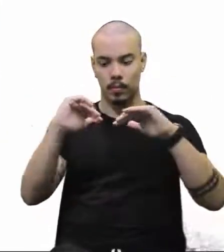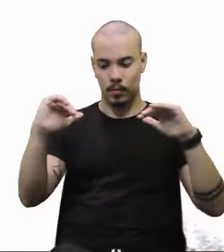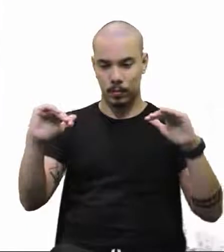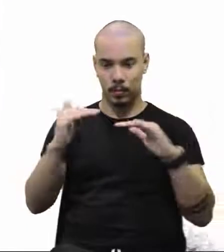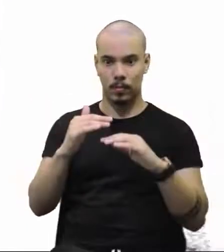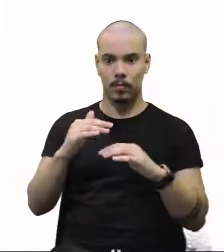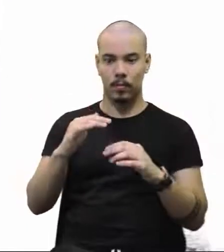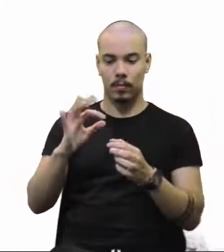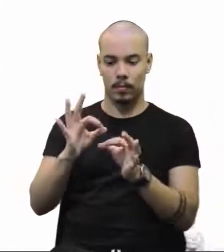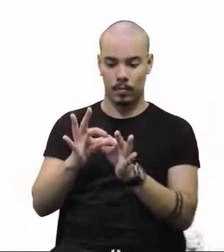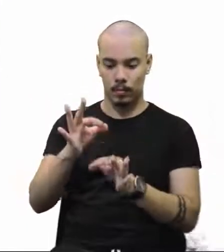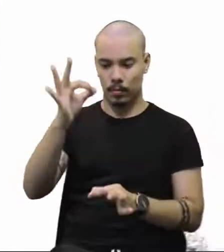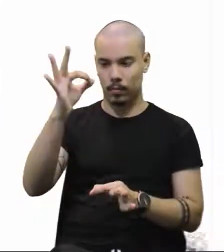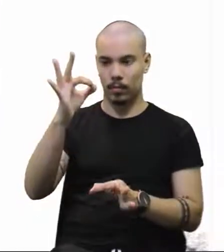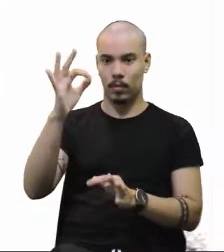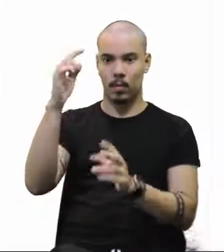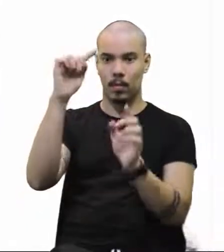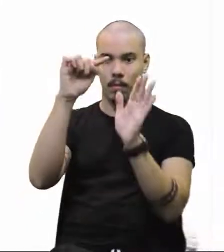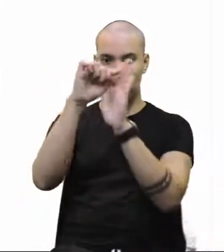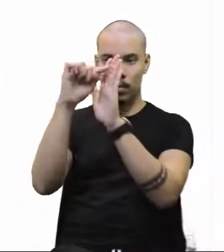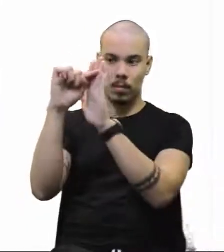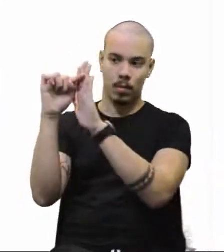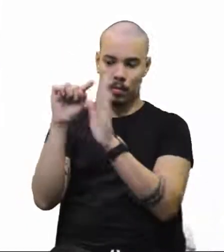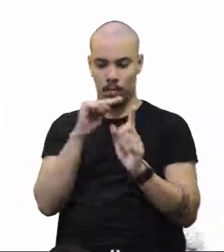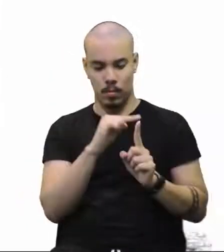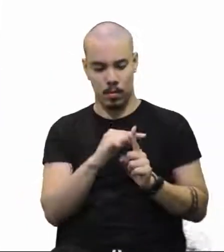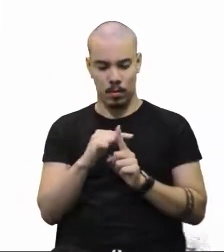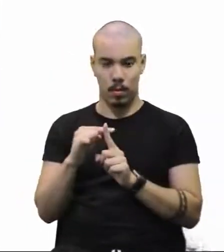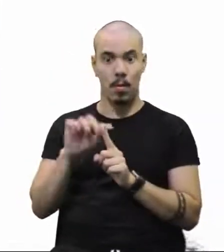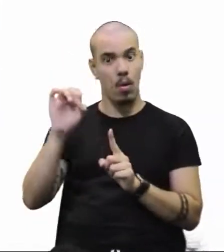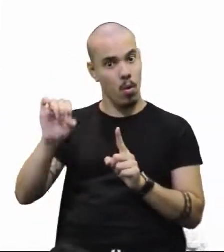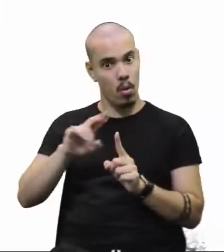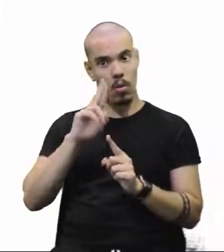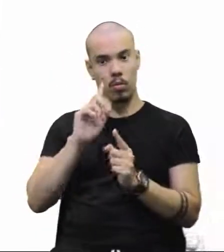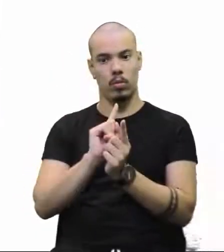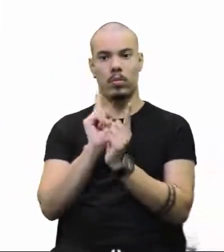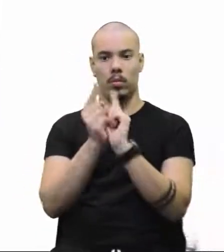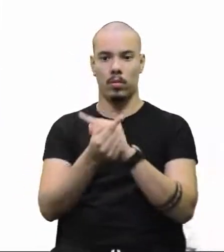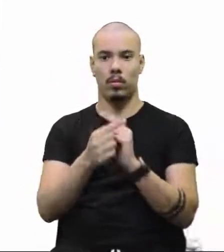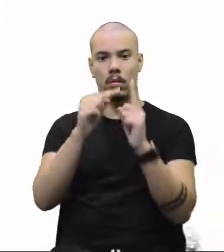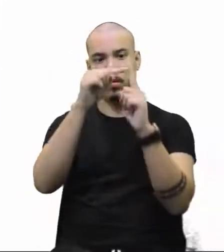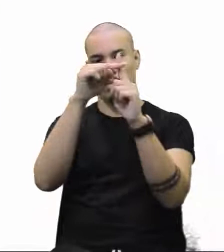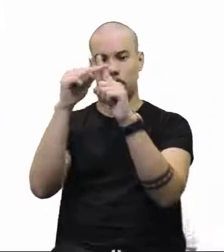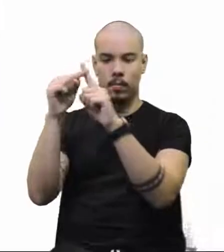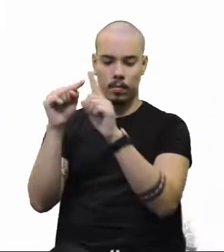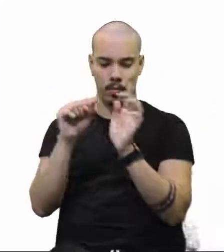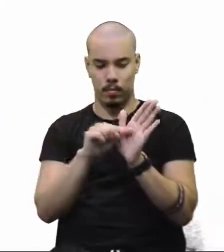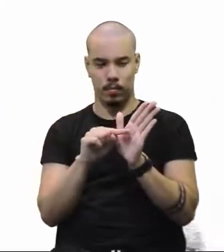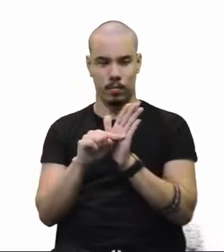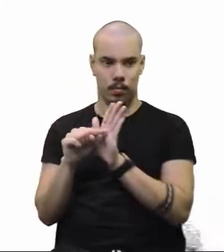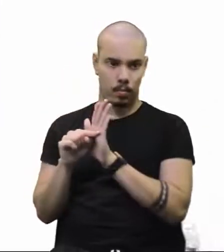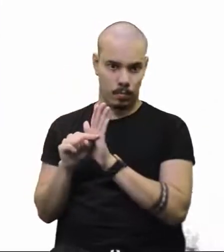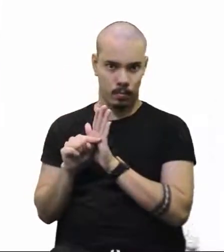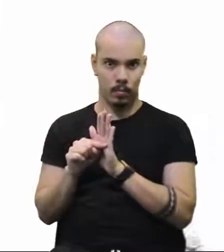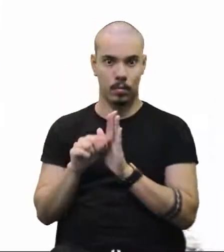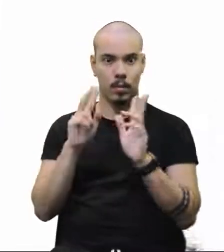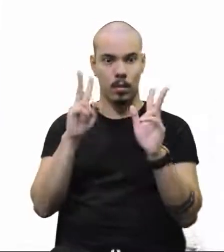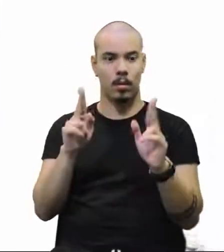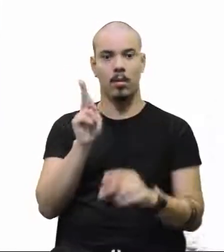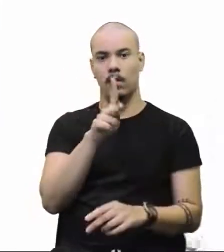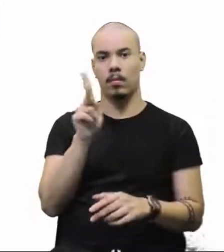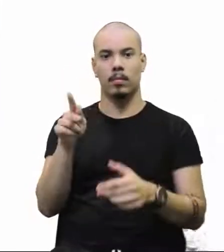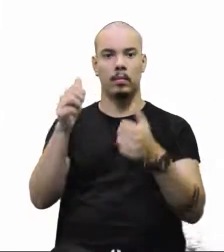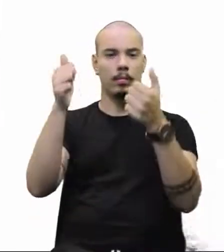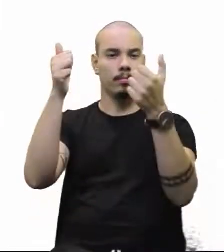cargas, polarizando e equilibrando a força magnética com a força elétrica. Como o Tess falou muito bem